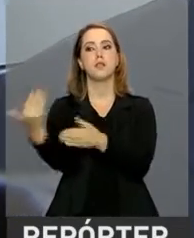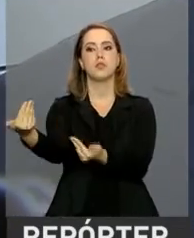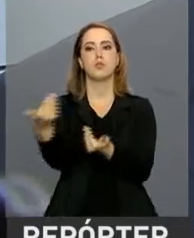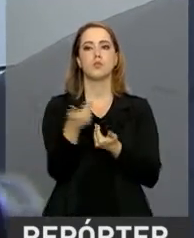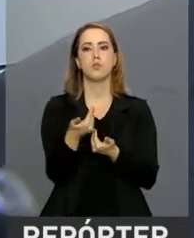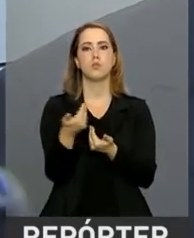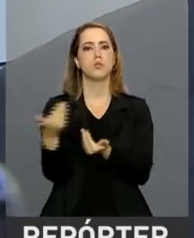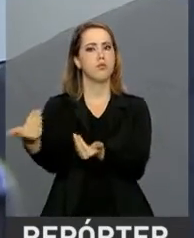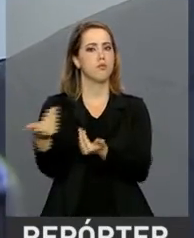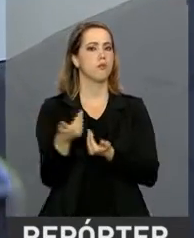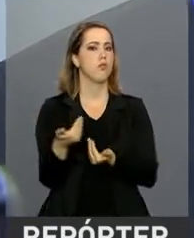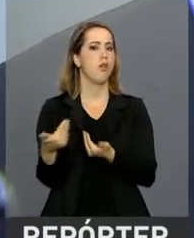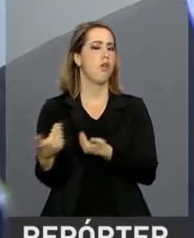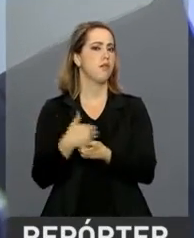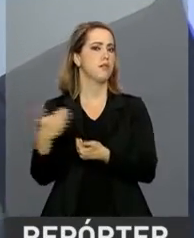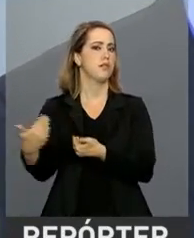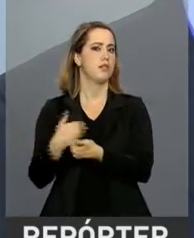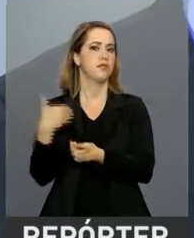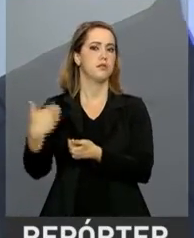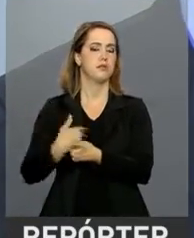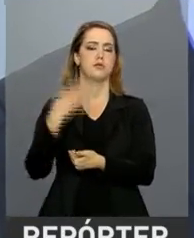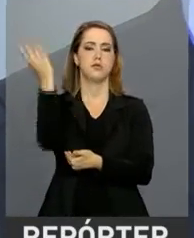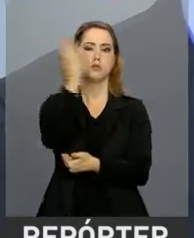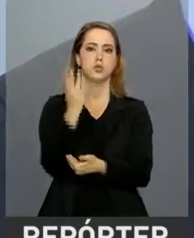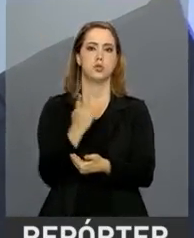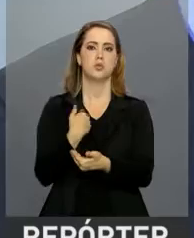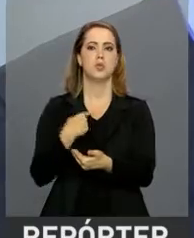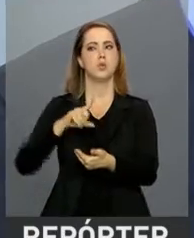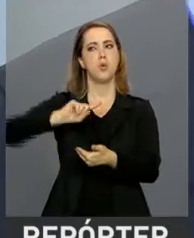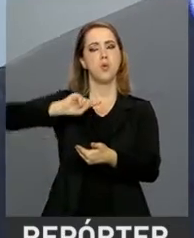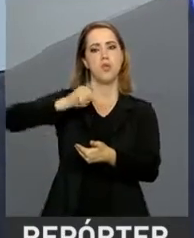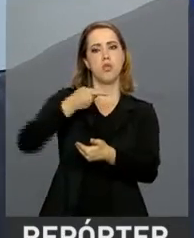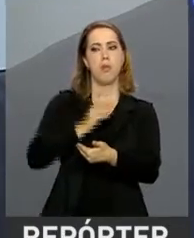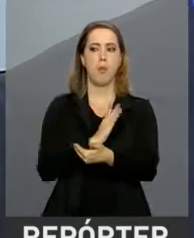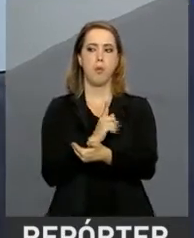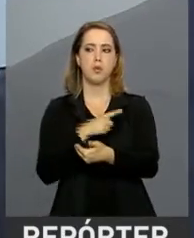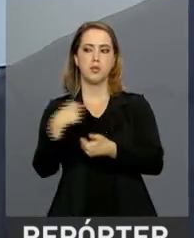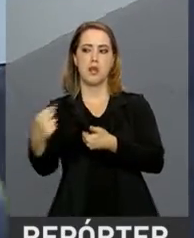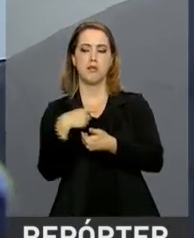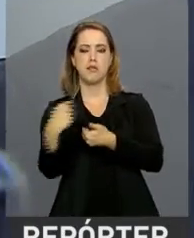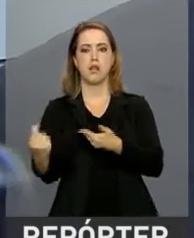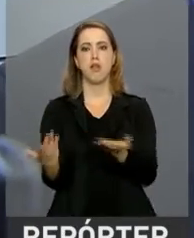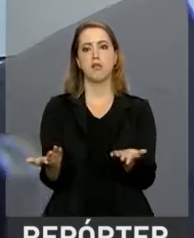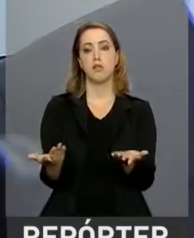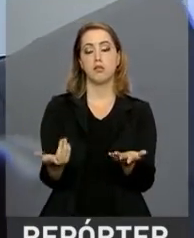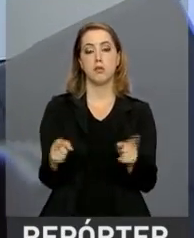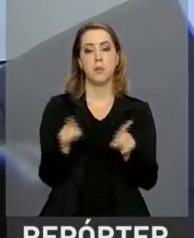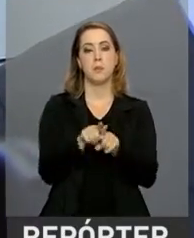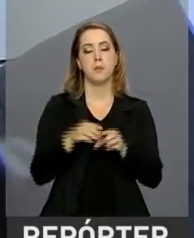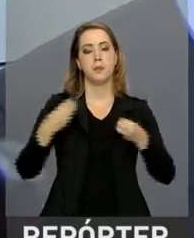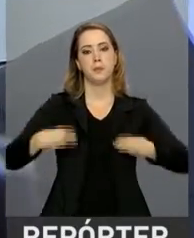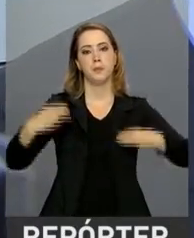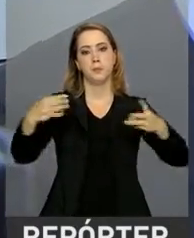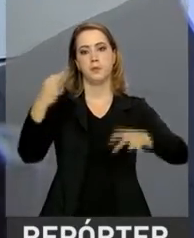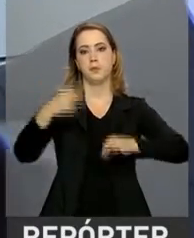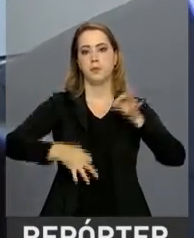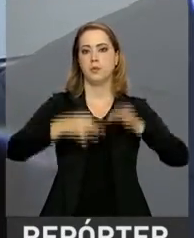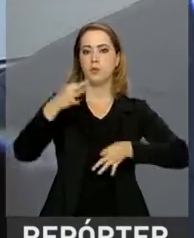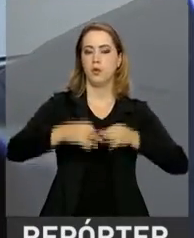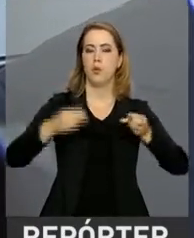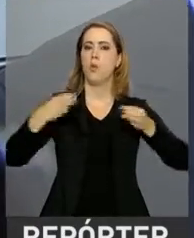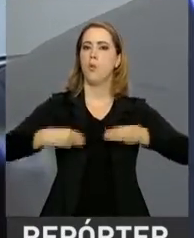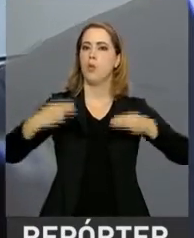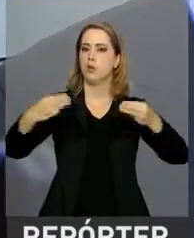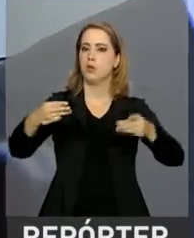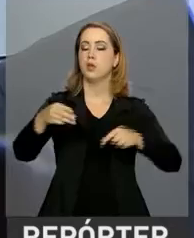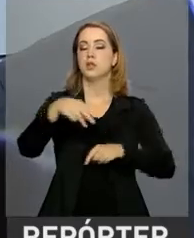migrando para o brasil a ida e vinda e dia 24 25 e 26 ministério da justiça ministério das relações